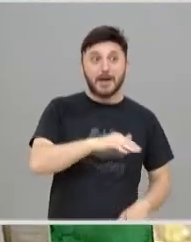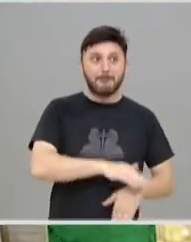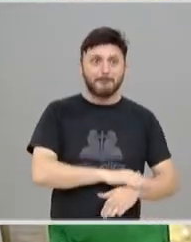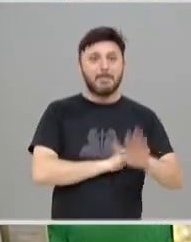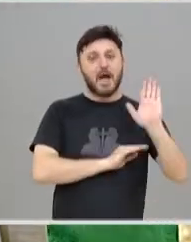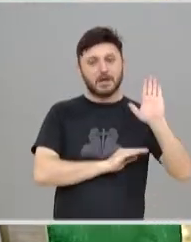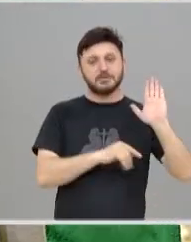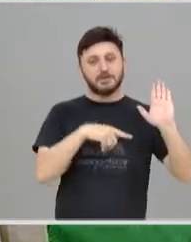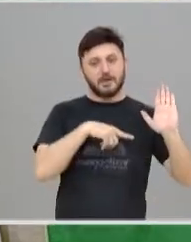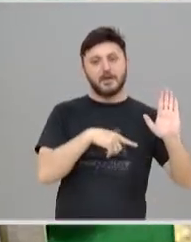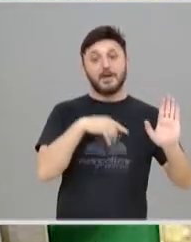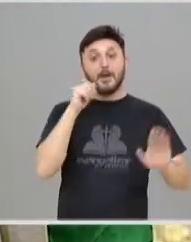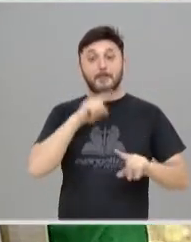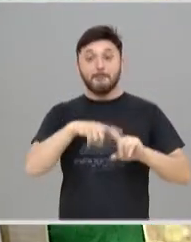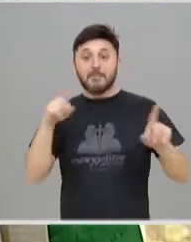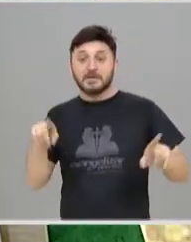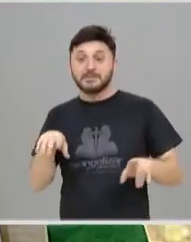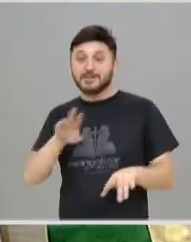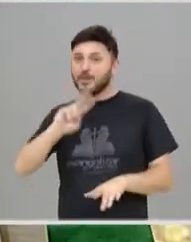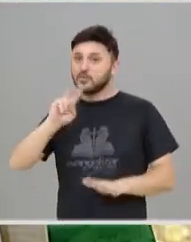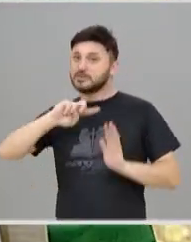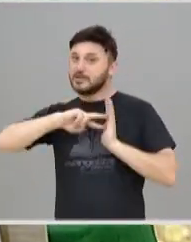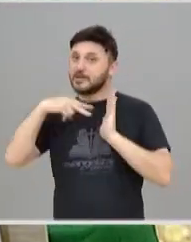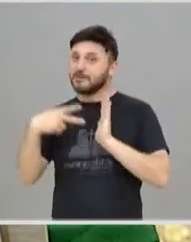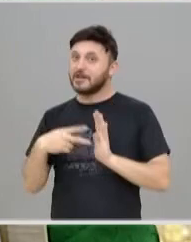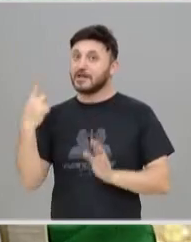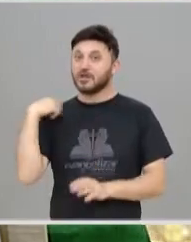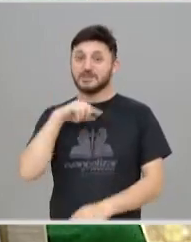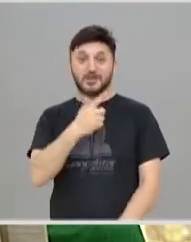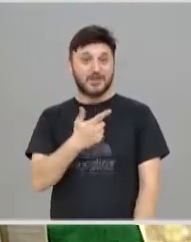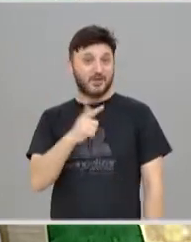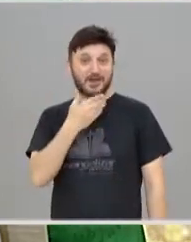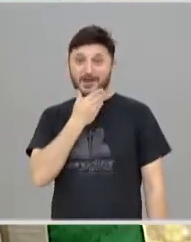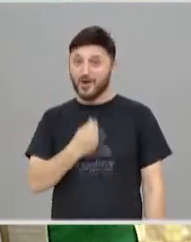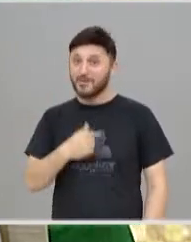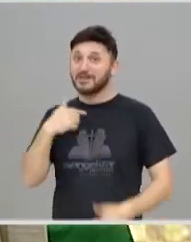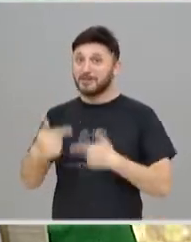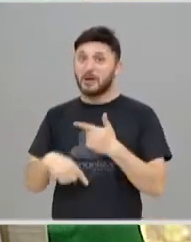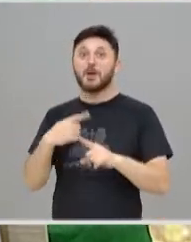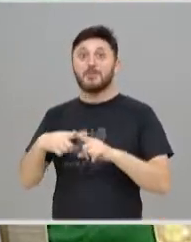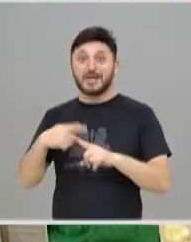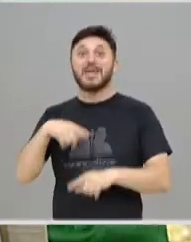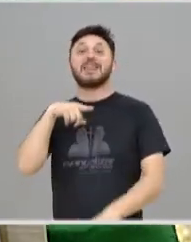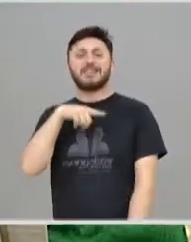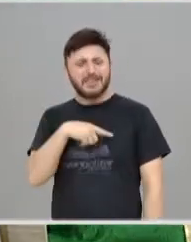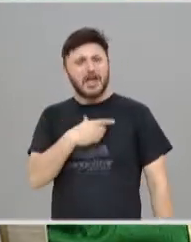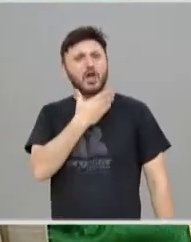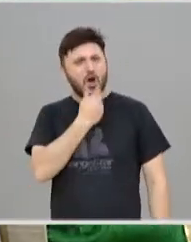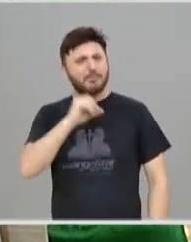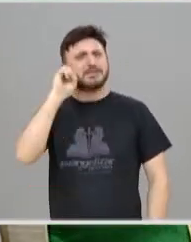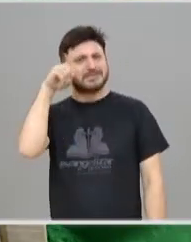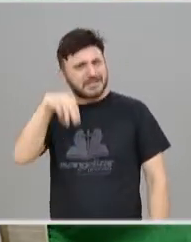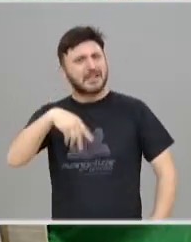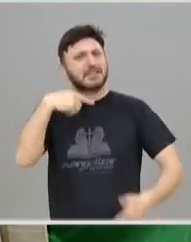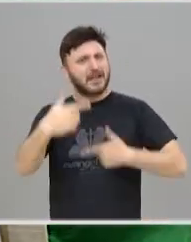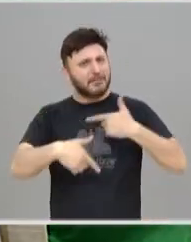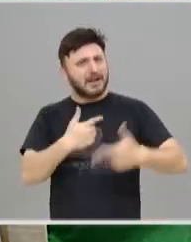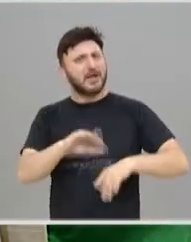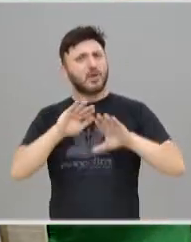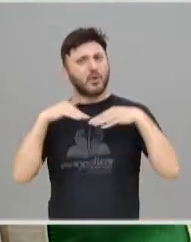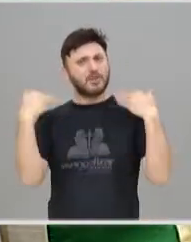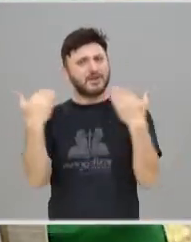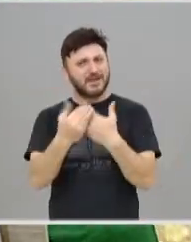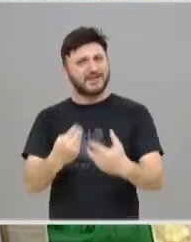um pouco mais, mas isso não significa que não temos homens, pais, muito presentes na vida da